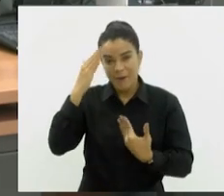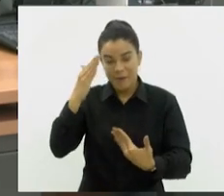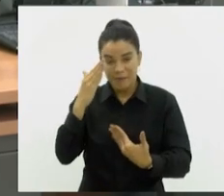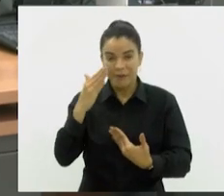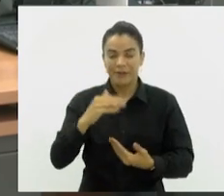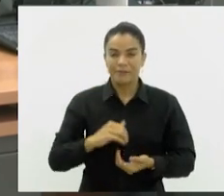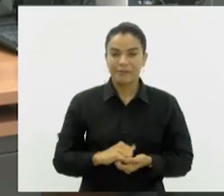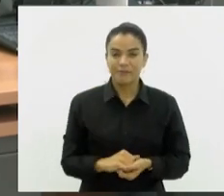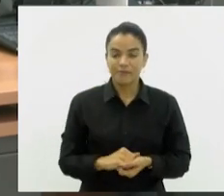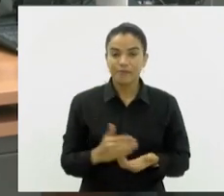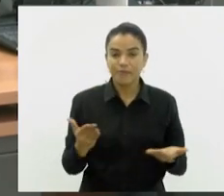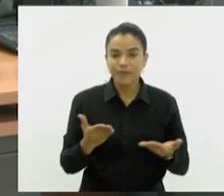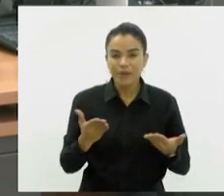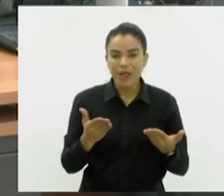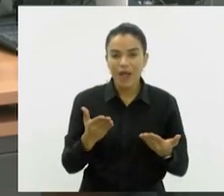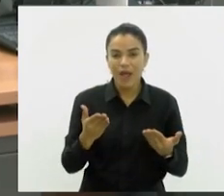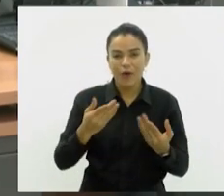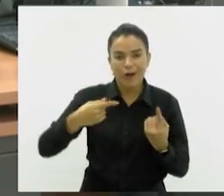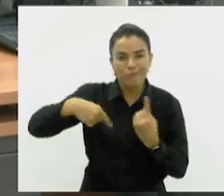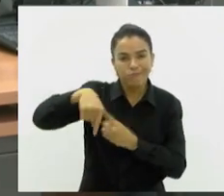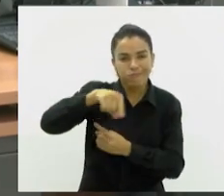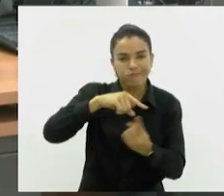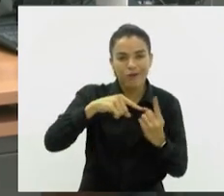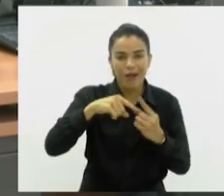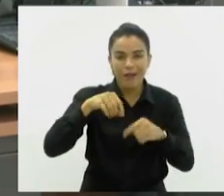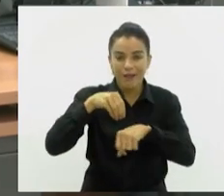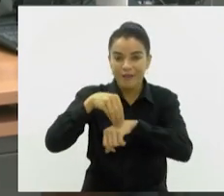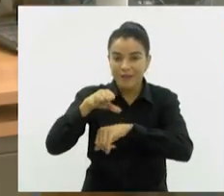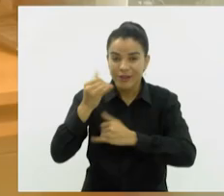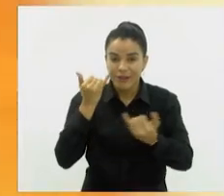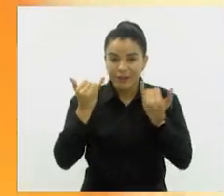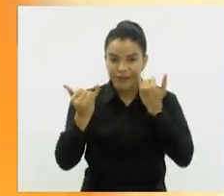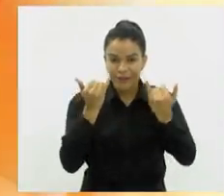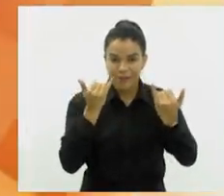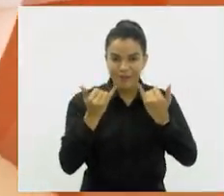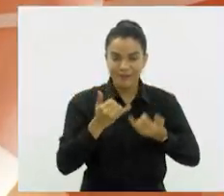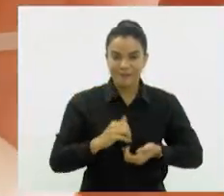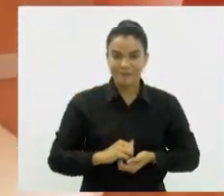você agora a gente vai pro nosso giro de notícias de